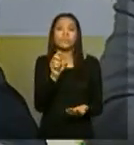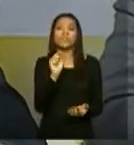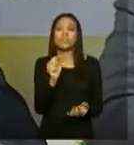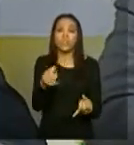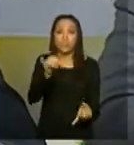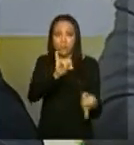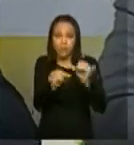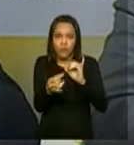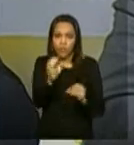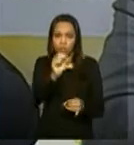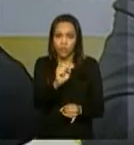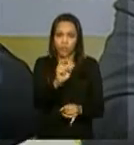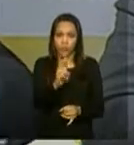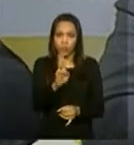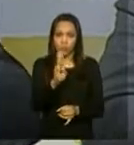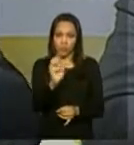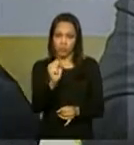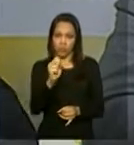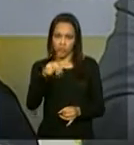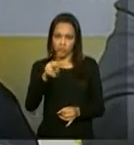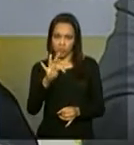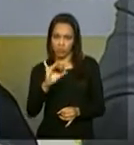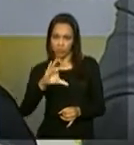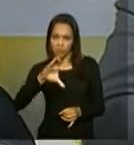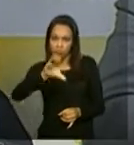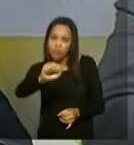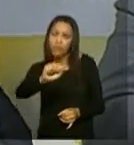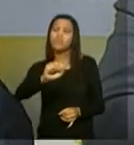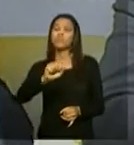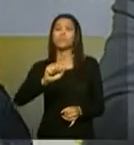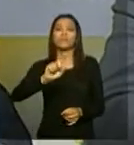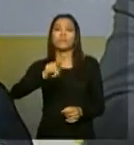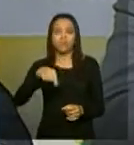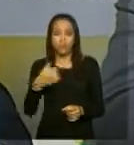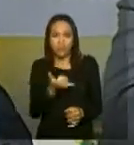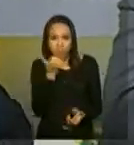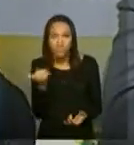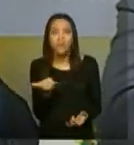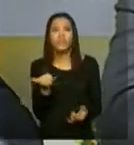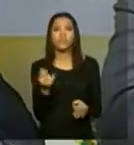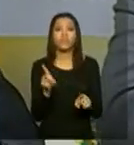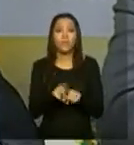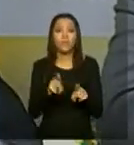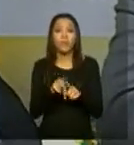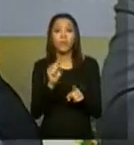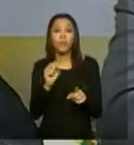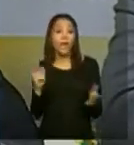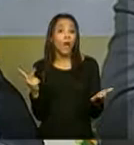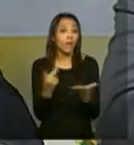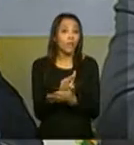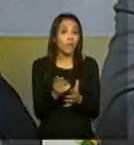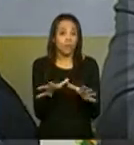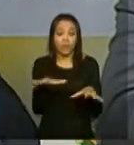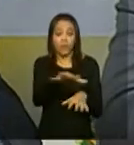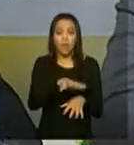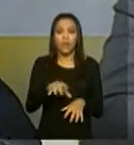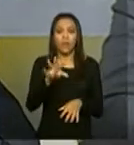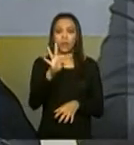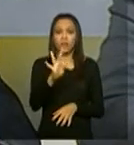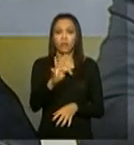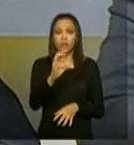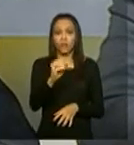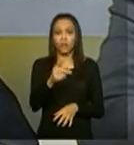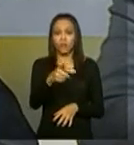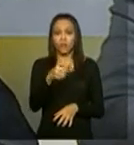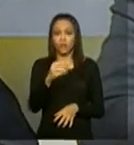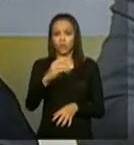estragou a substância da técnica que sempre e sobretudo em toxicologia forense esse estilo que